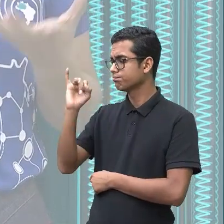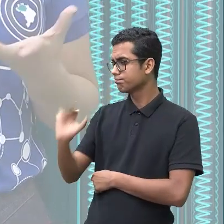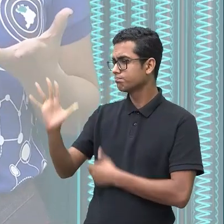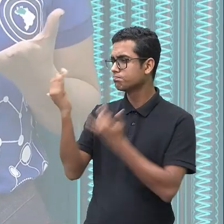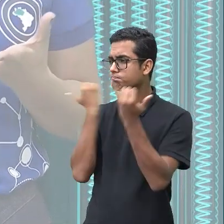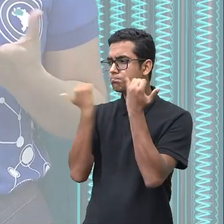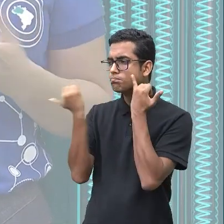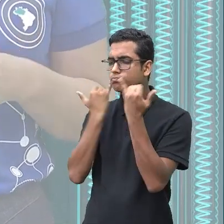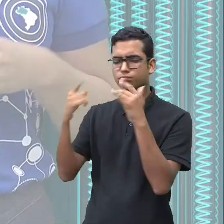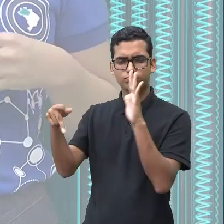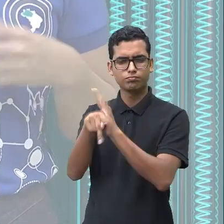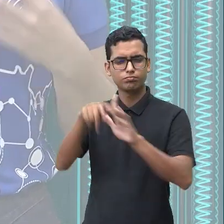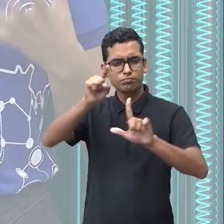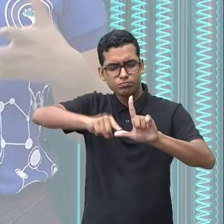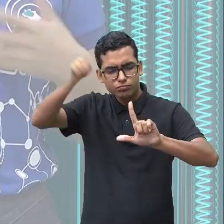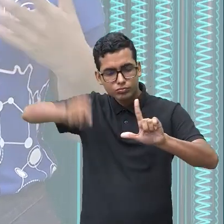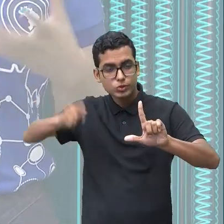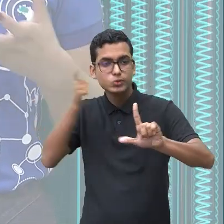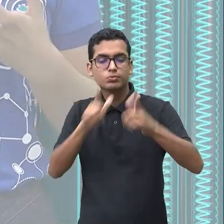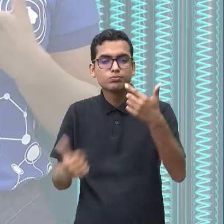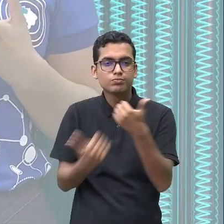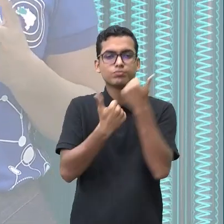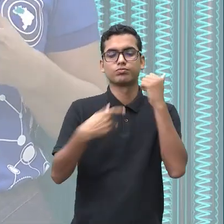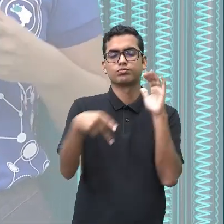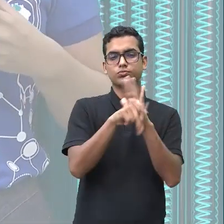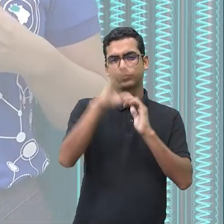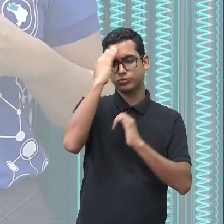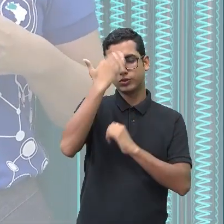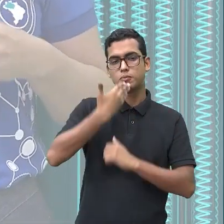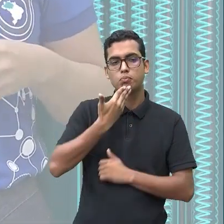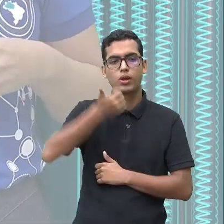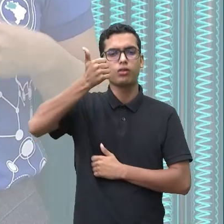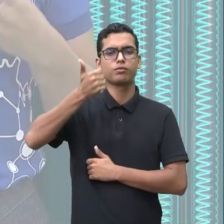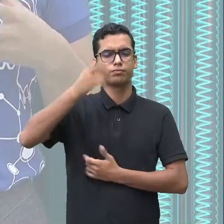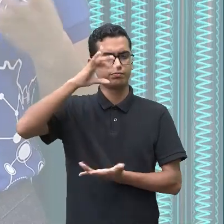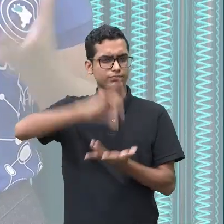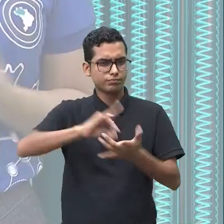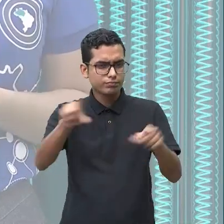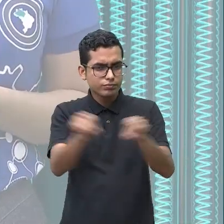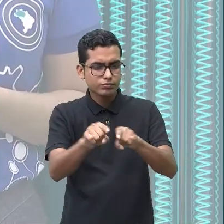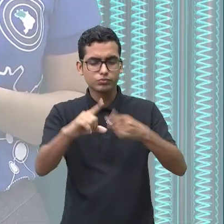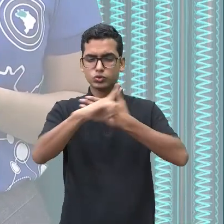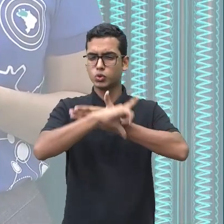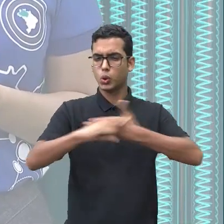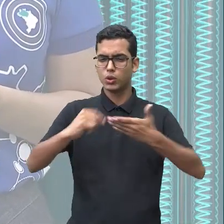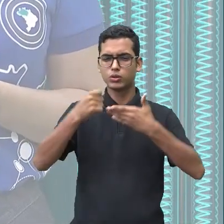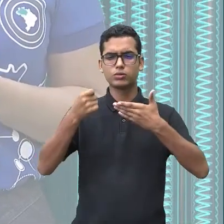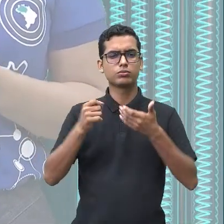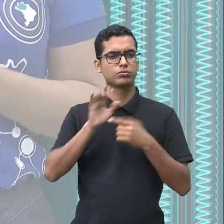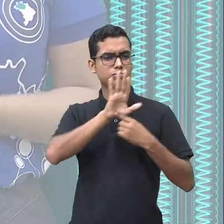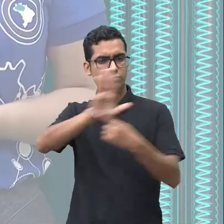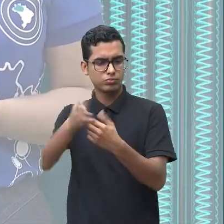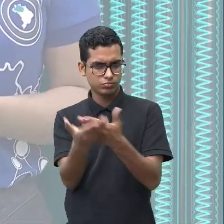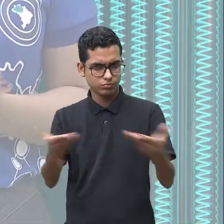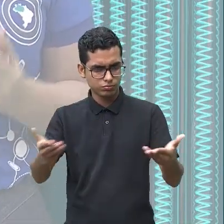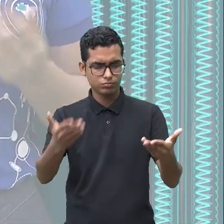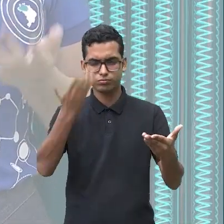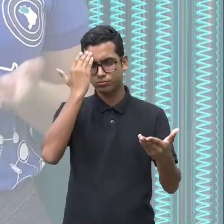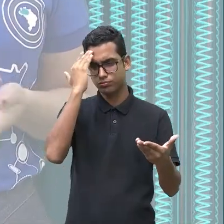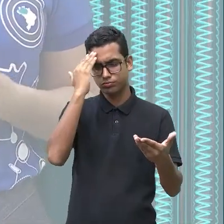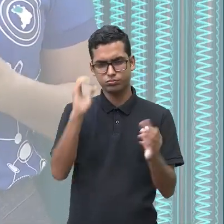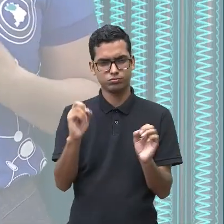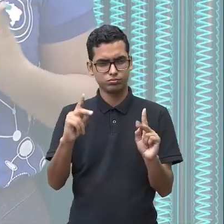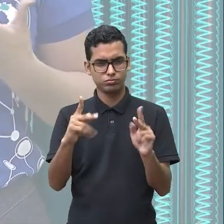dar suporte, para que vocês consigam compreender melhor, entender o que o autor está mostrando para vocês. Além